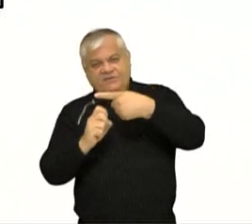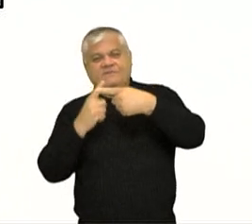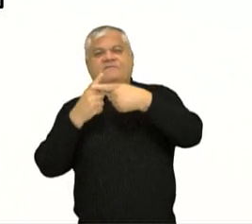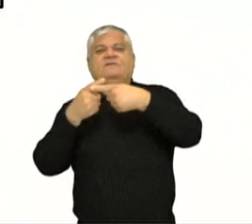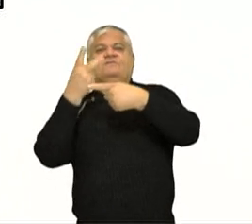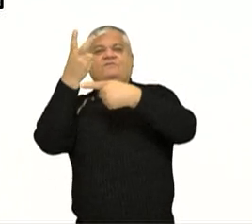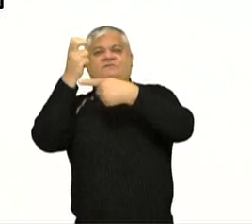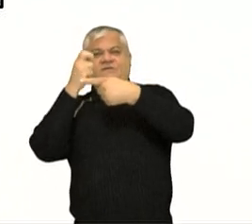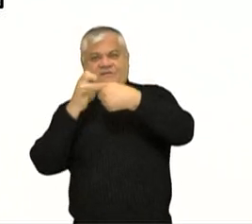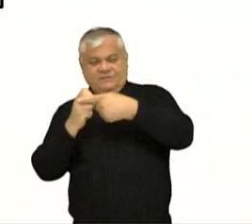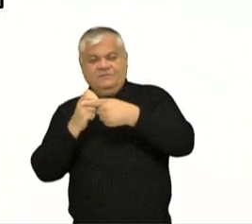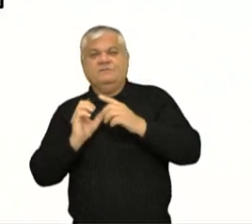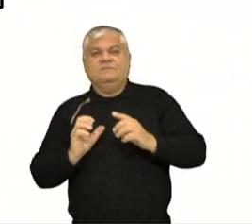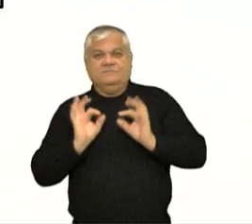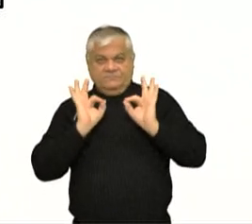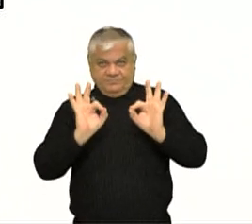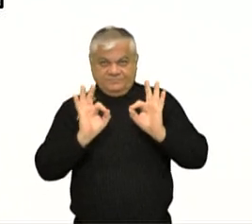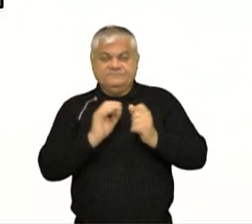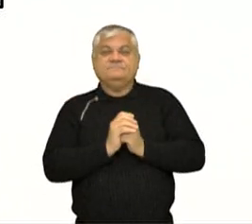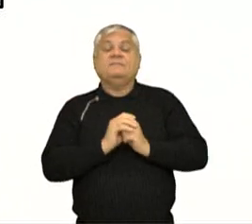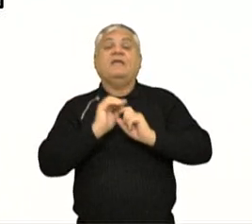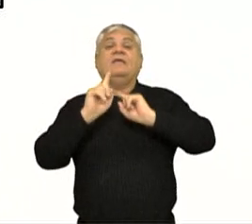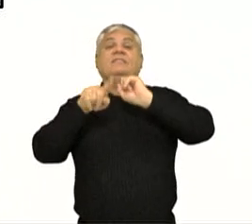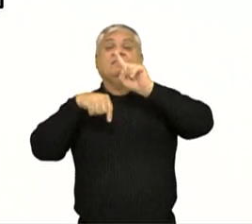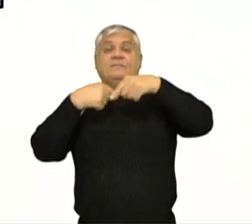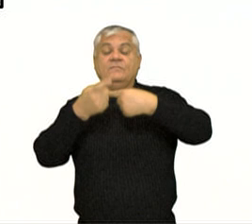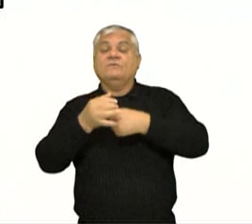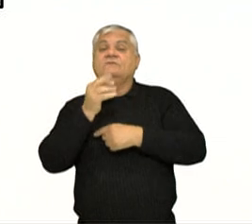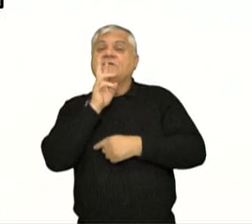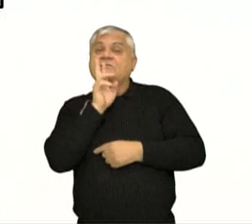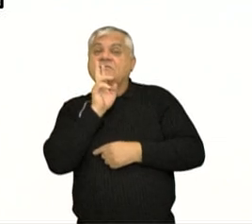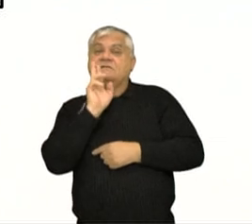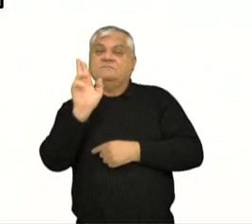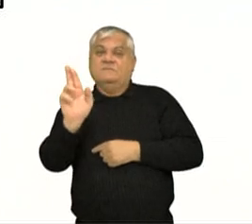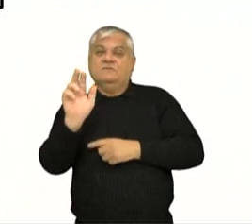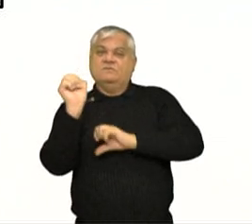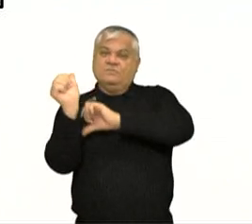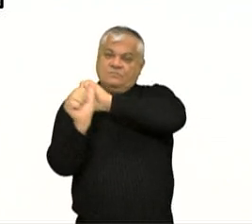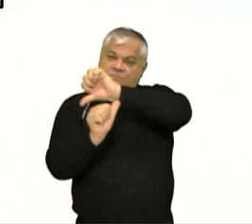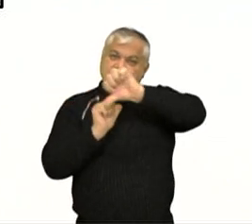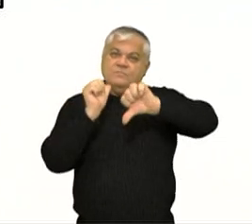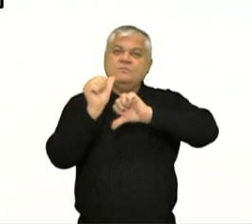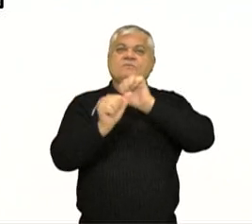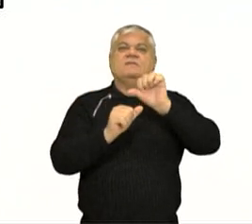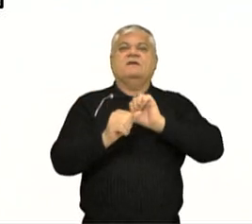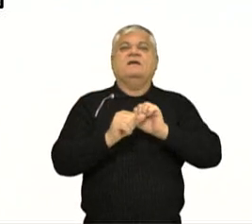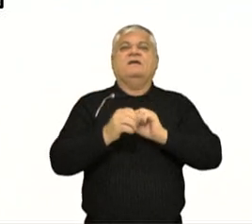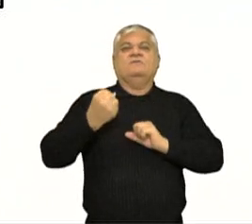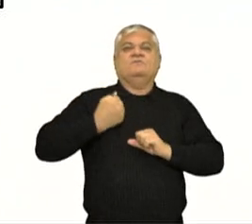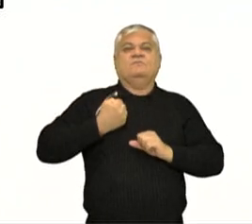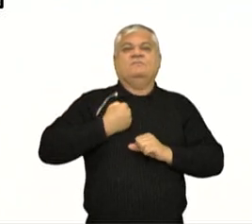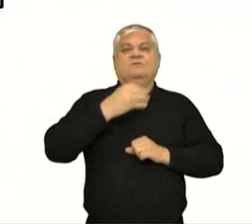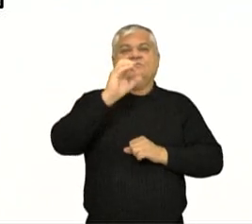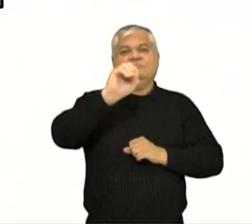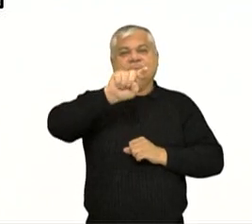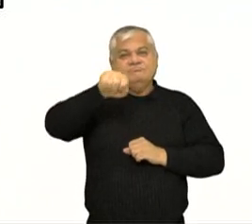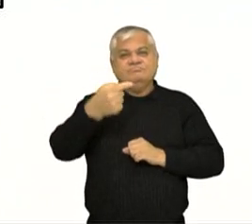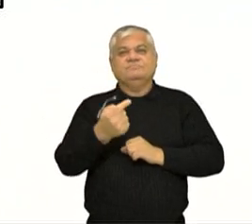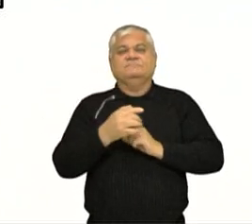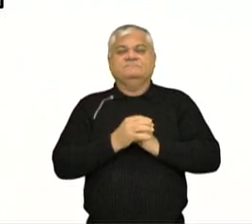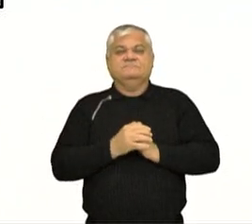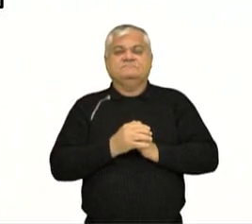quintos vezes 2 quintos. E aí depois é que vocês vão transformar em um número decimal. E